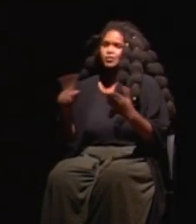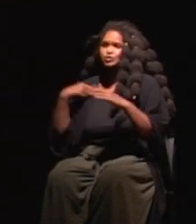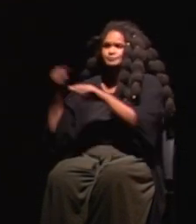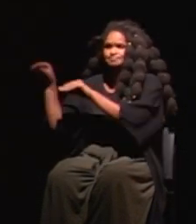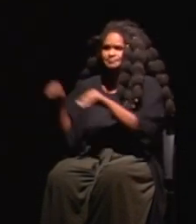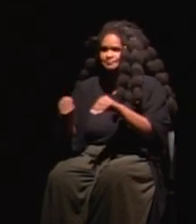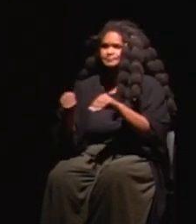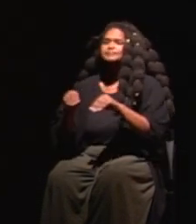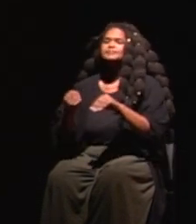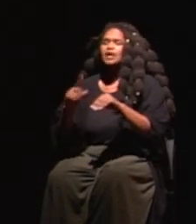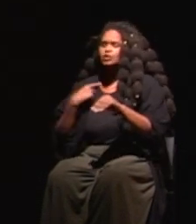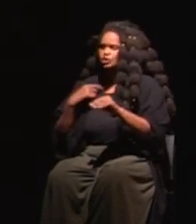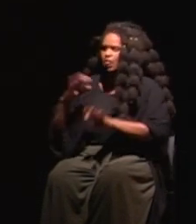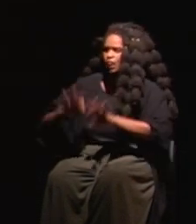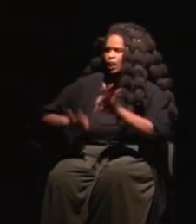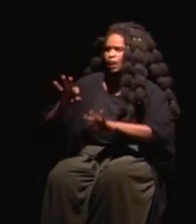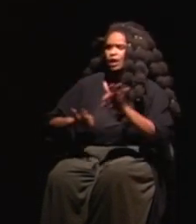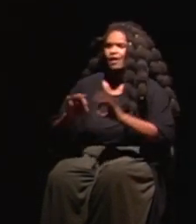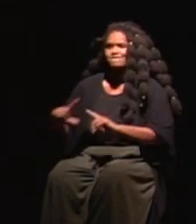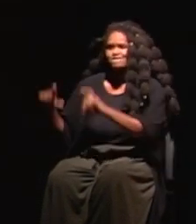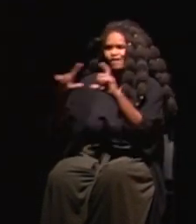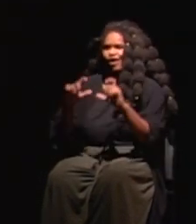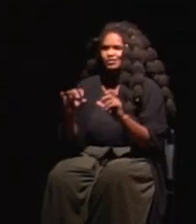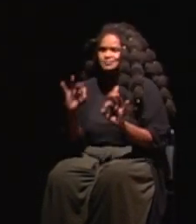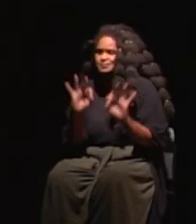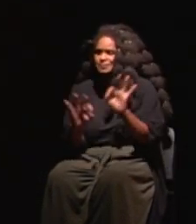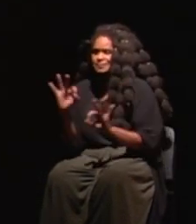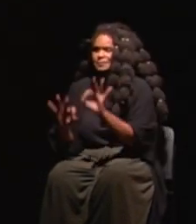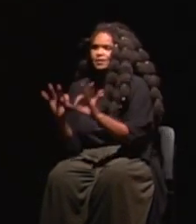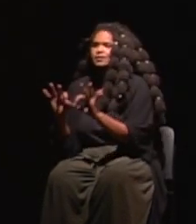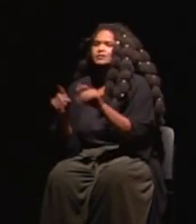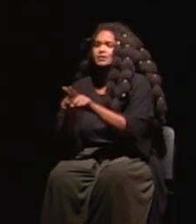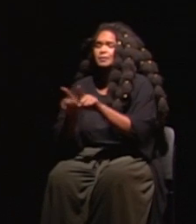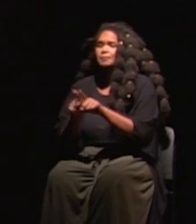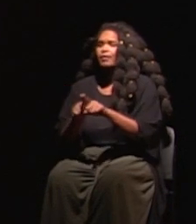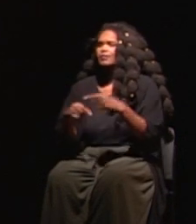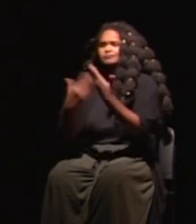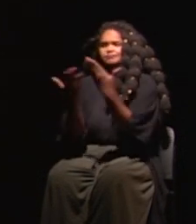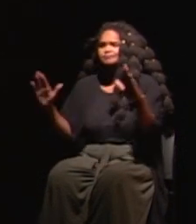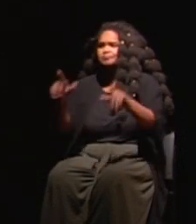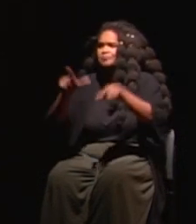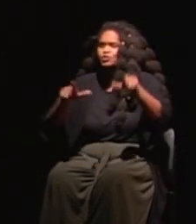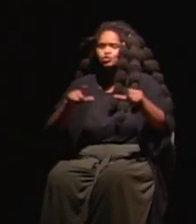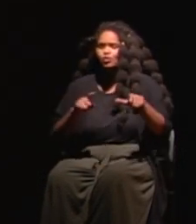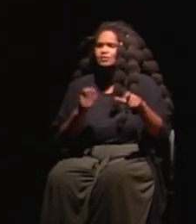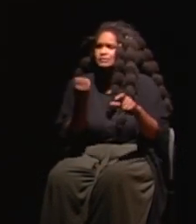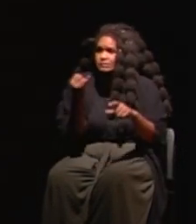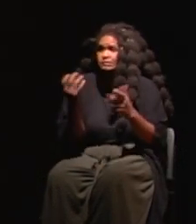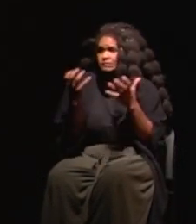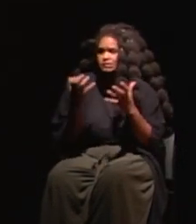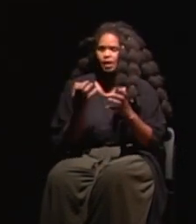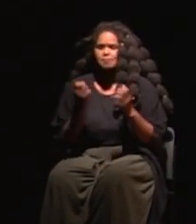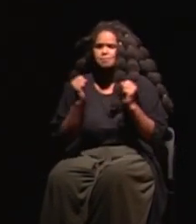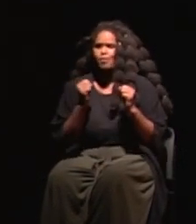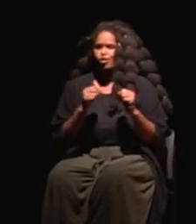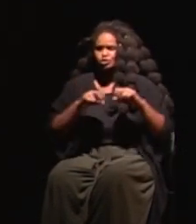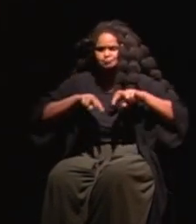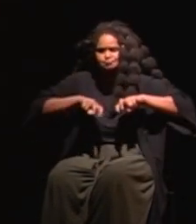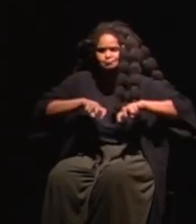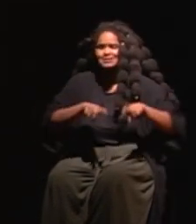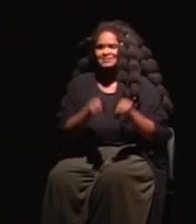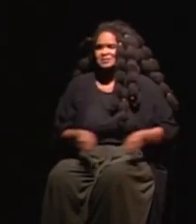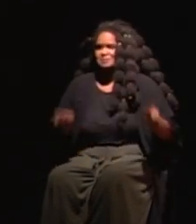para cá, faz um tratamento inicial nesse acervo e já disponibiliza ele para consulta pública. Ele está, inclusive, agora disponível para